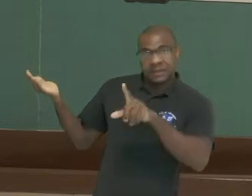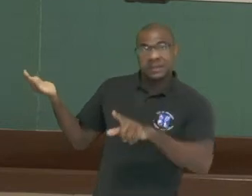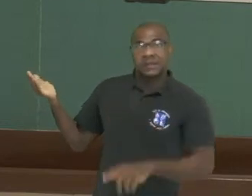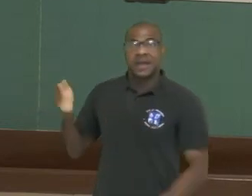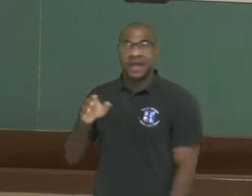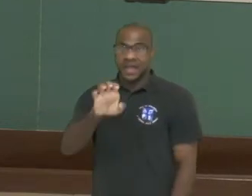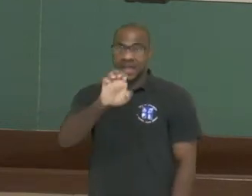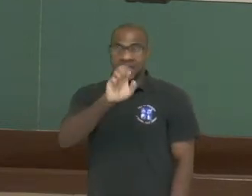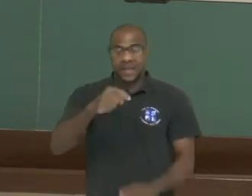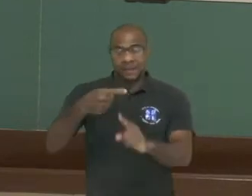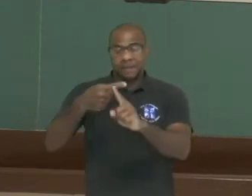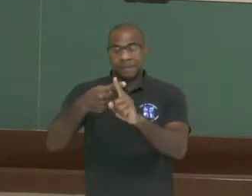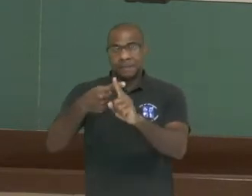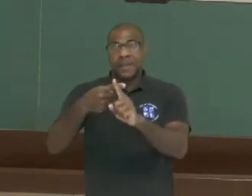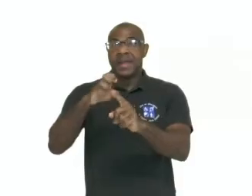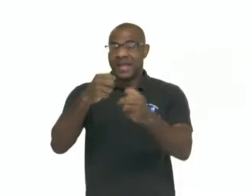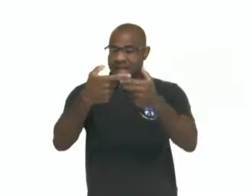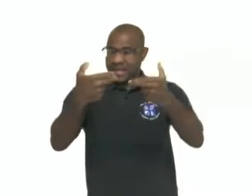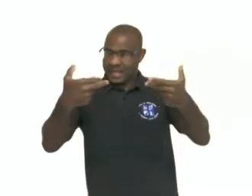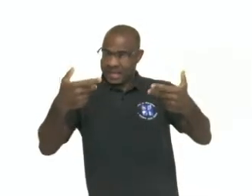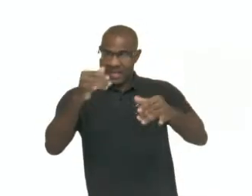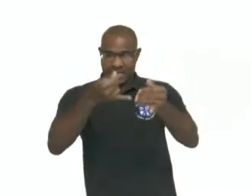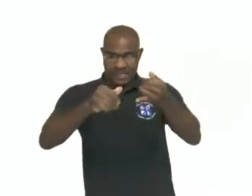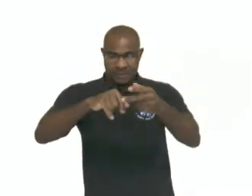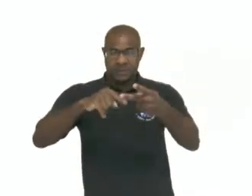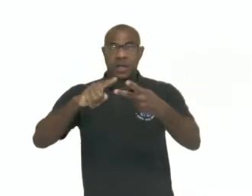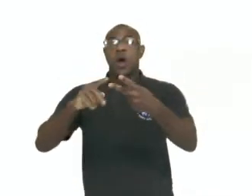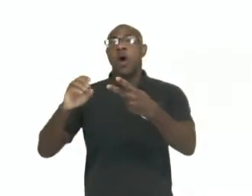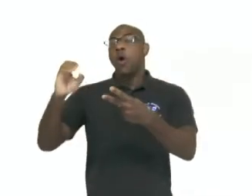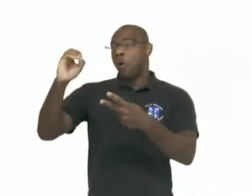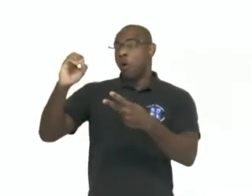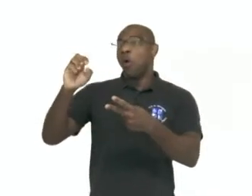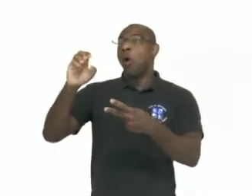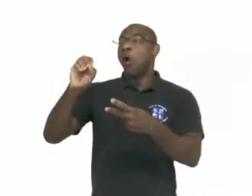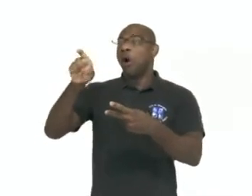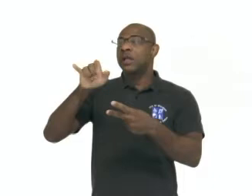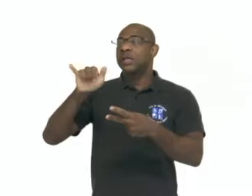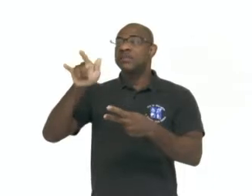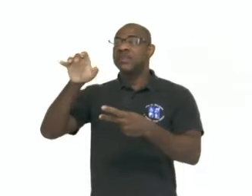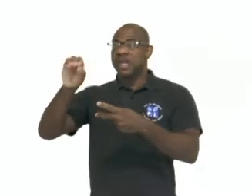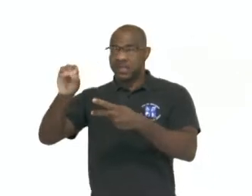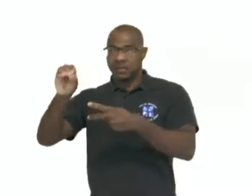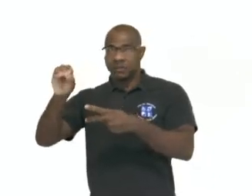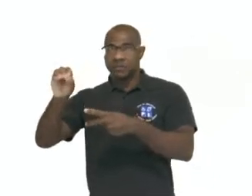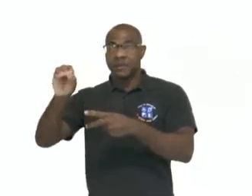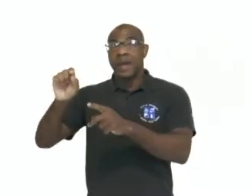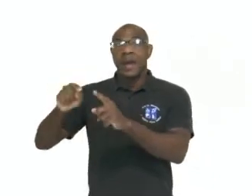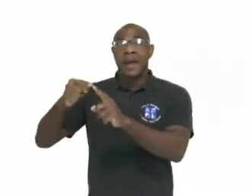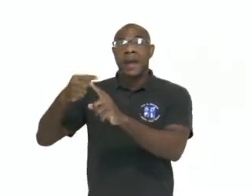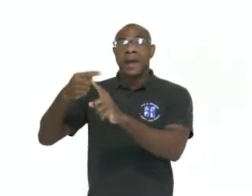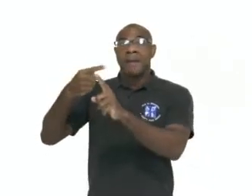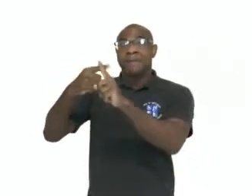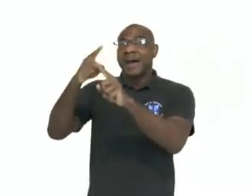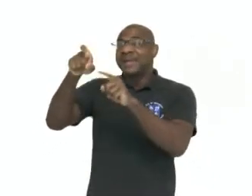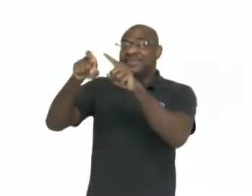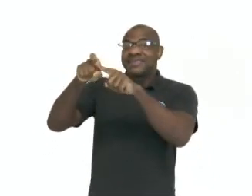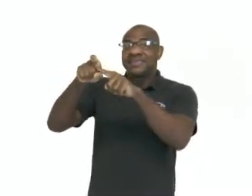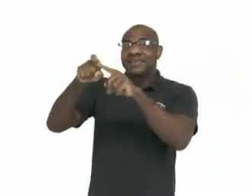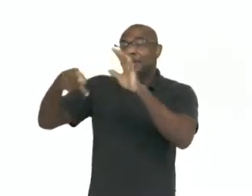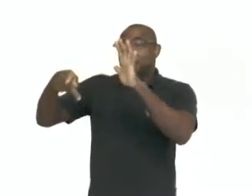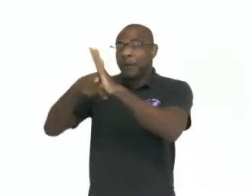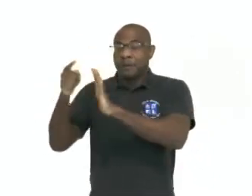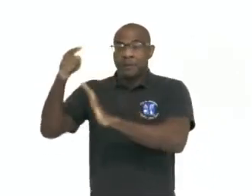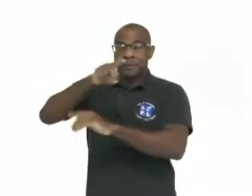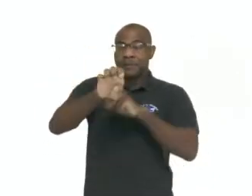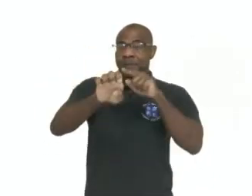E representa o elemento químico, o O vai representar o oxigênio. O mais X aqui é o NOx do elemento